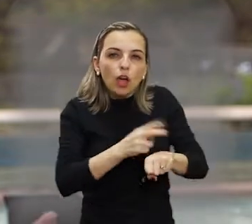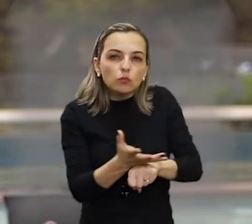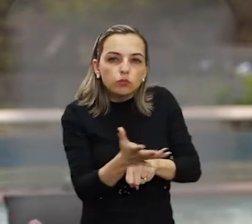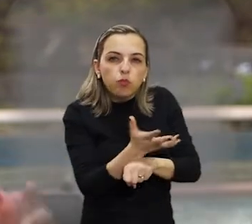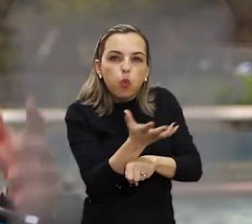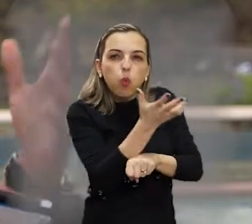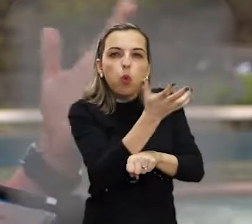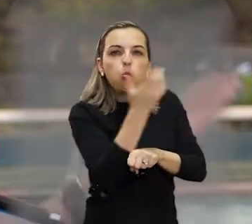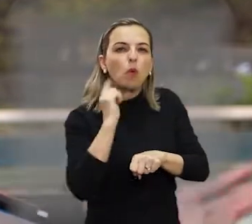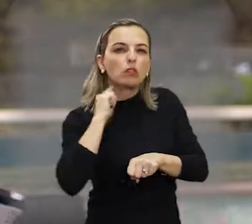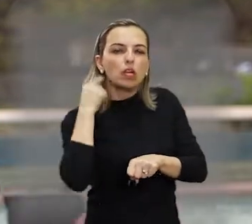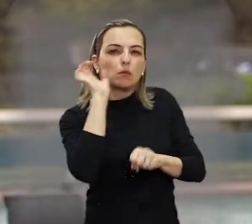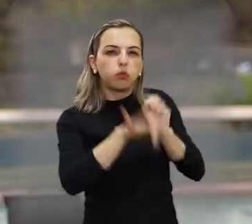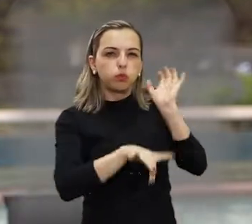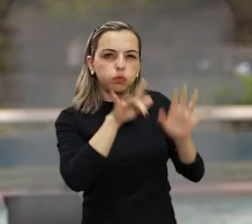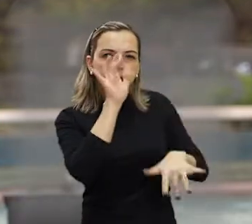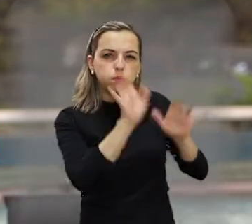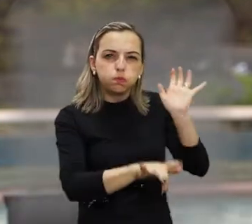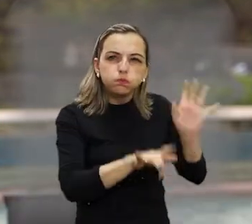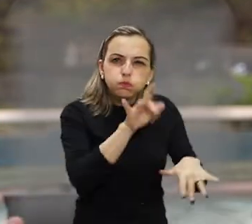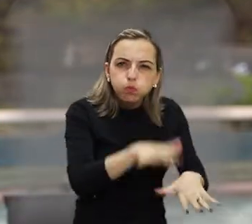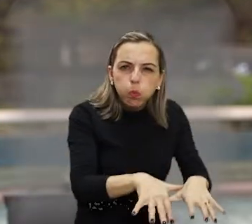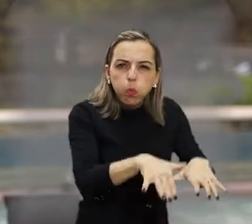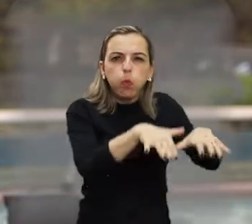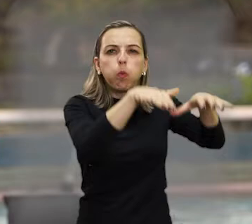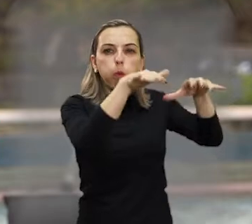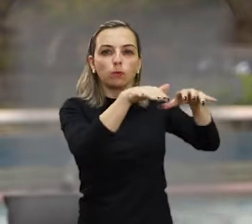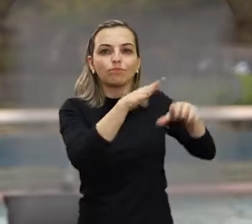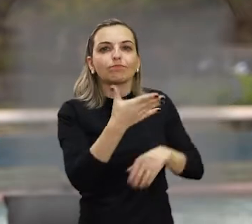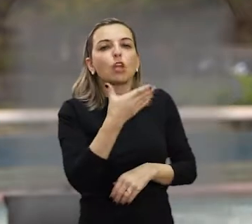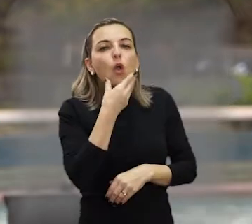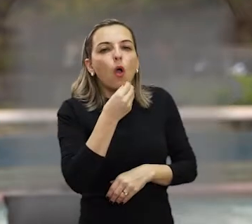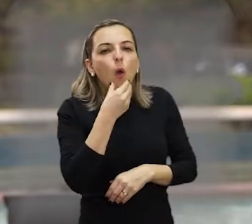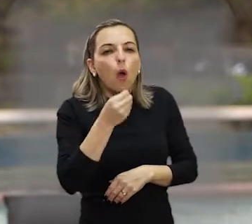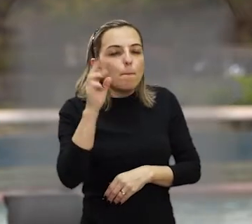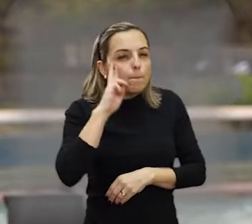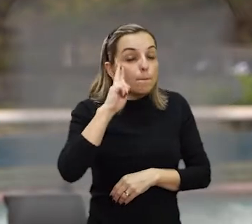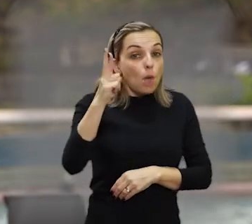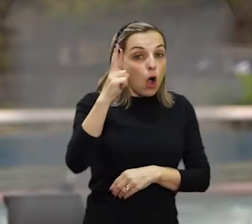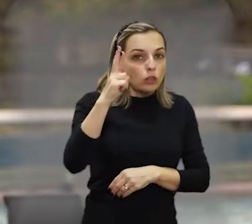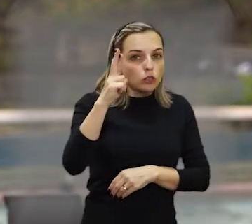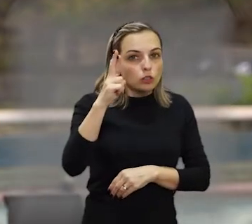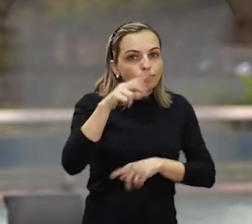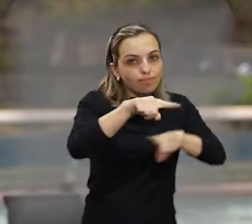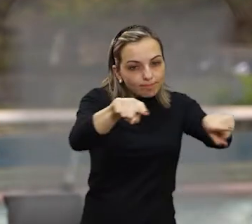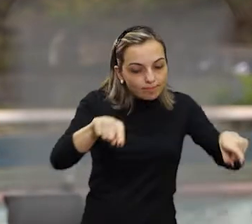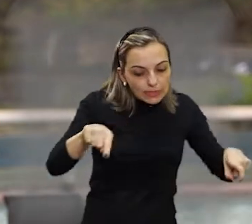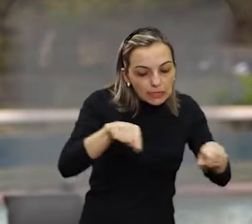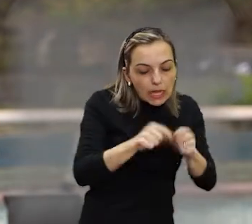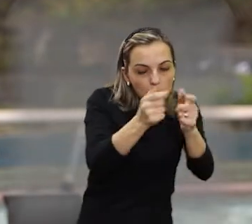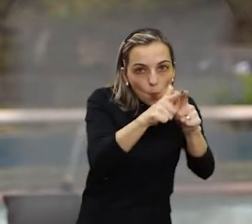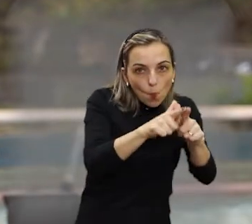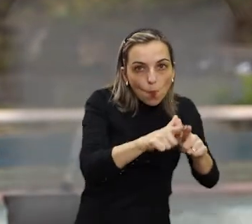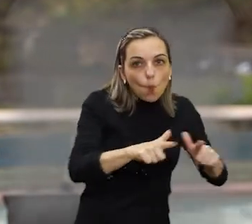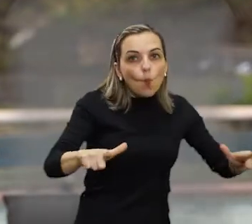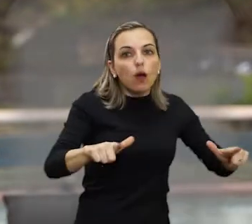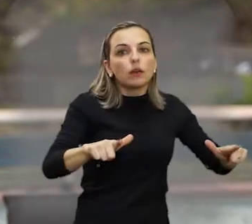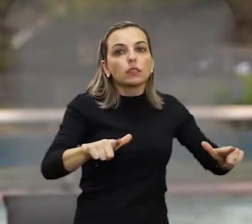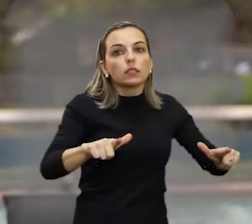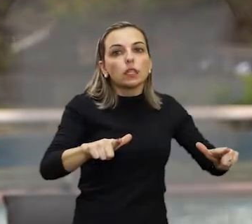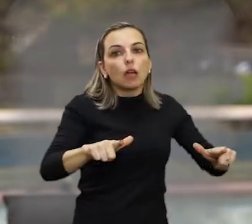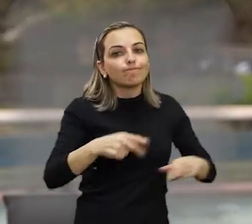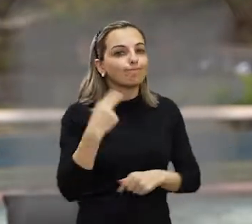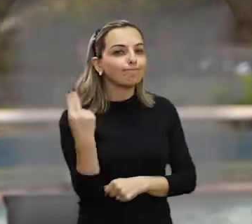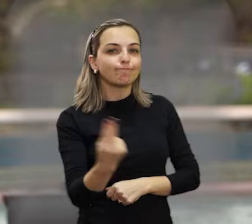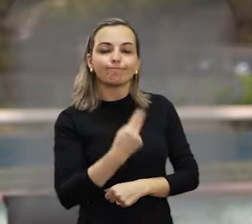resíduos, lixos de poda, lixo doméstico nesses terrenos que são vagos na área urbana. E a população ainda tem um